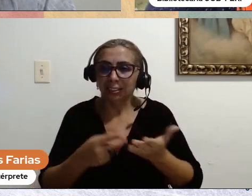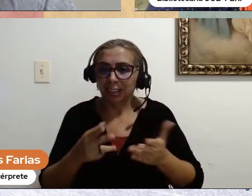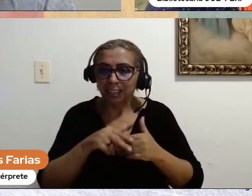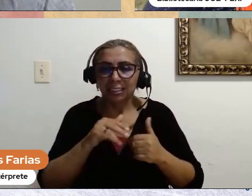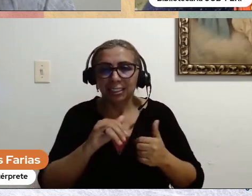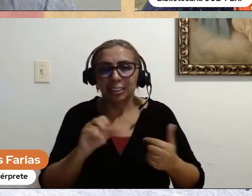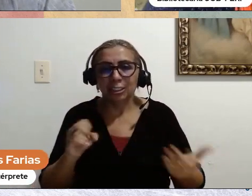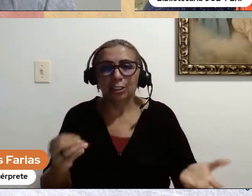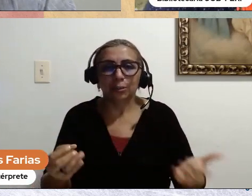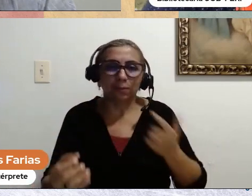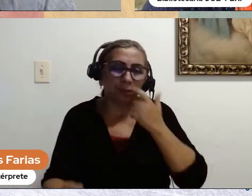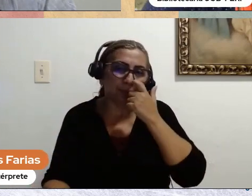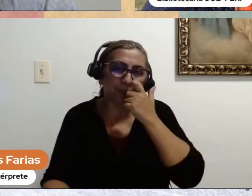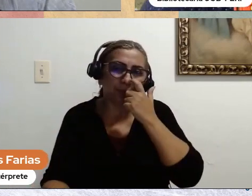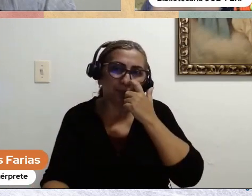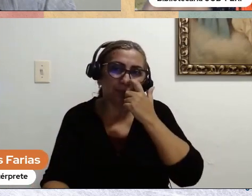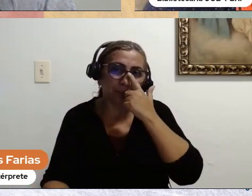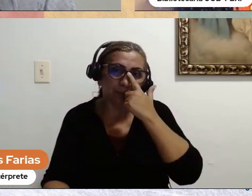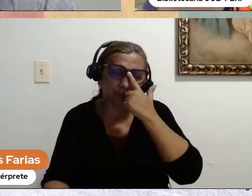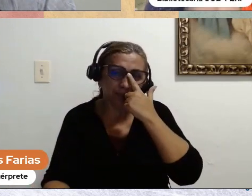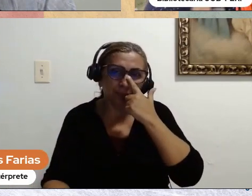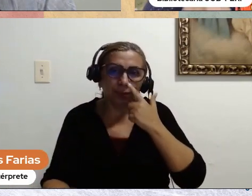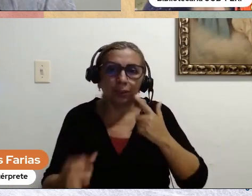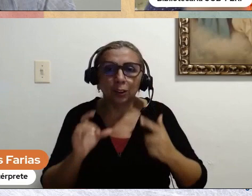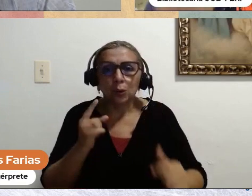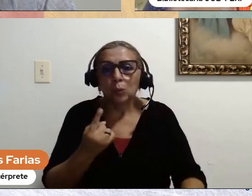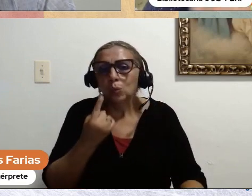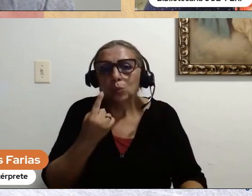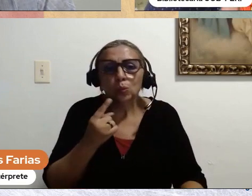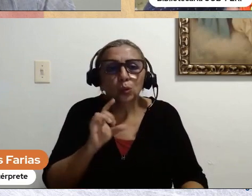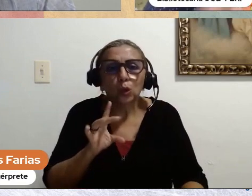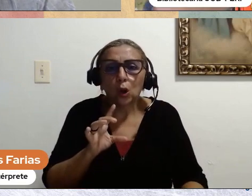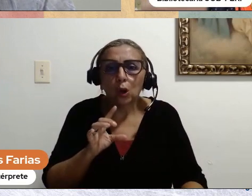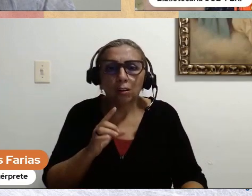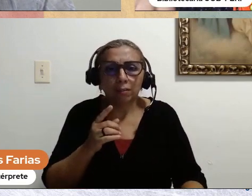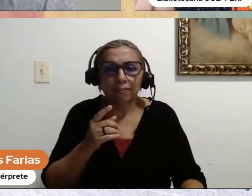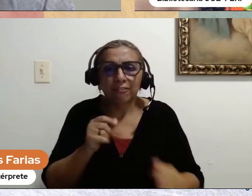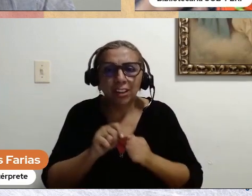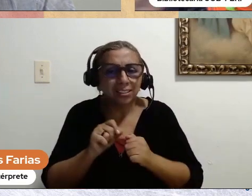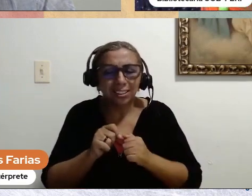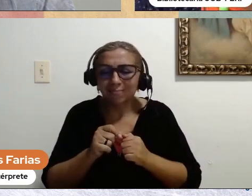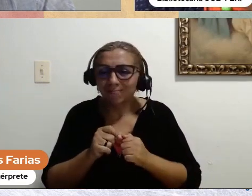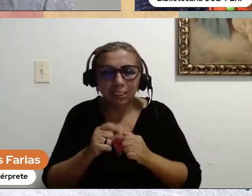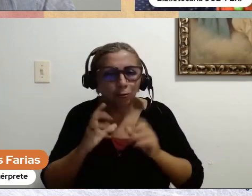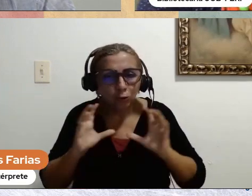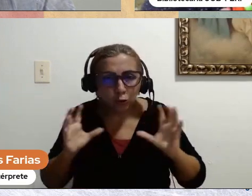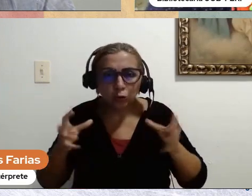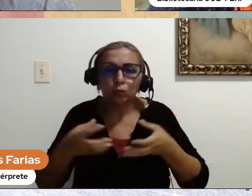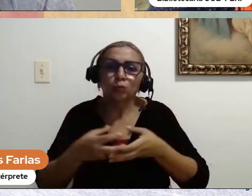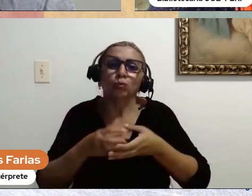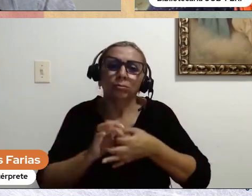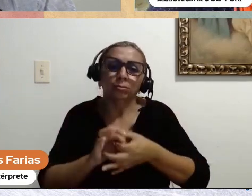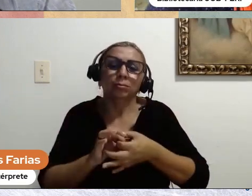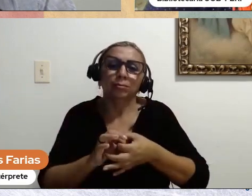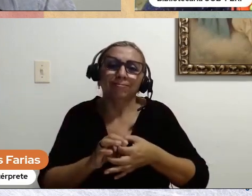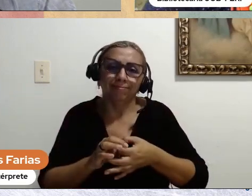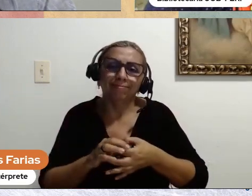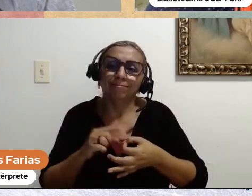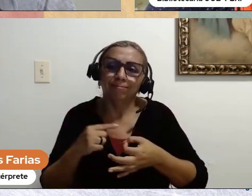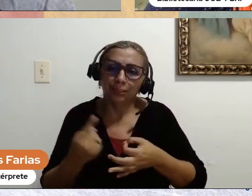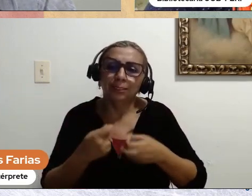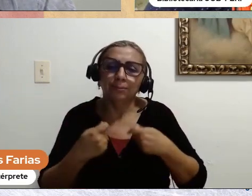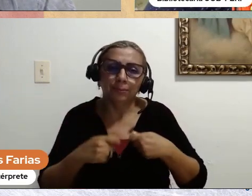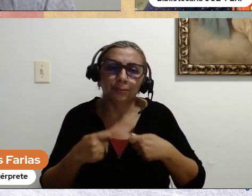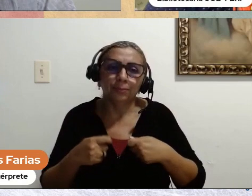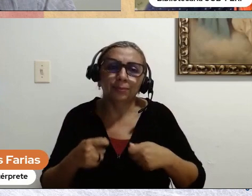né? Então, assim, eu quero dizer que por si um só, né, uma andorinha só não faz verão, por si só não é o todo. Então,